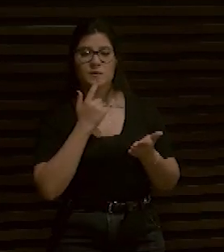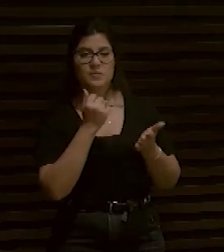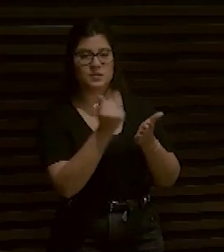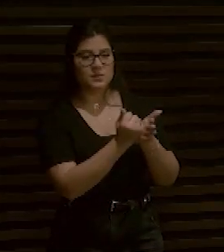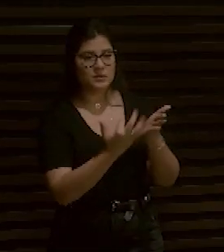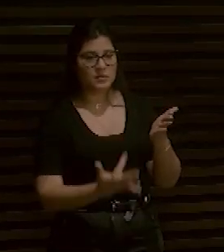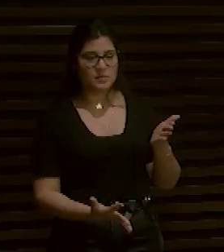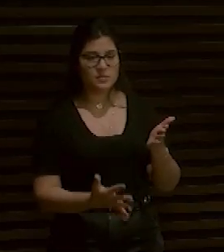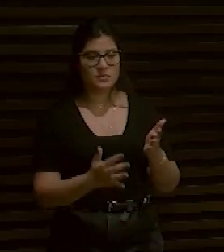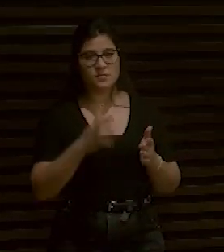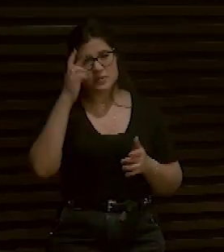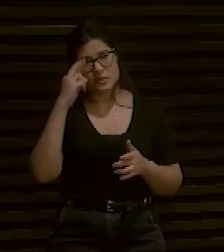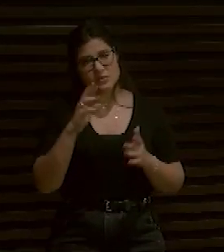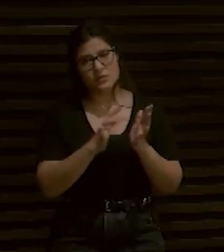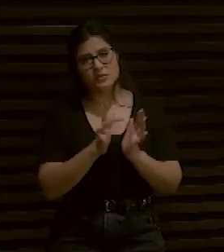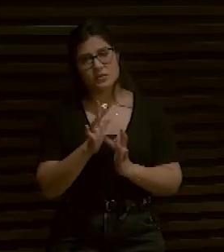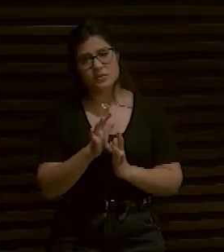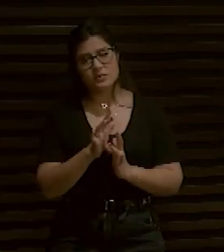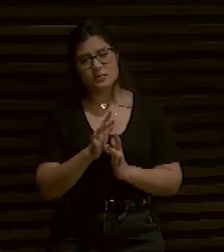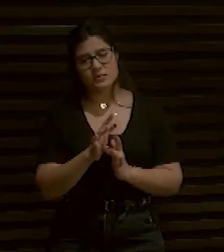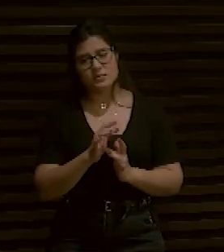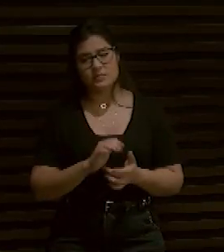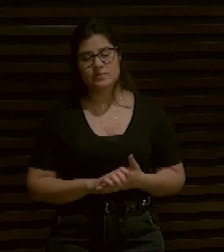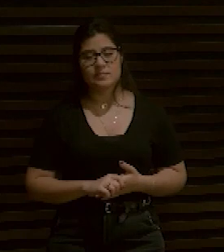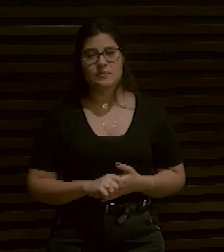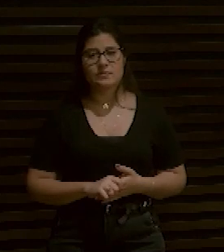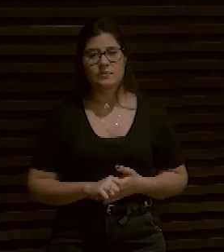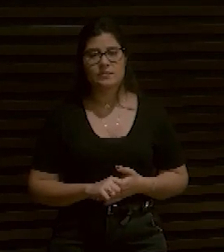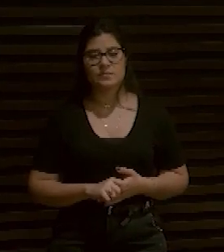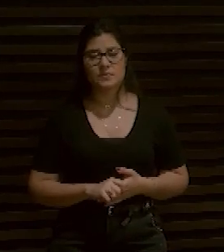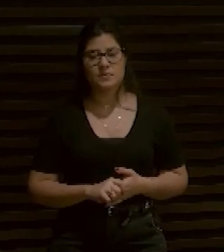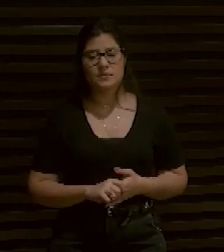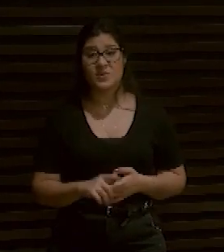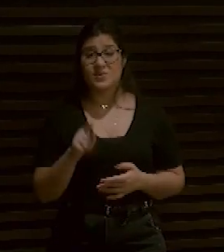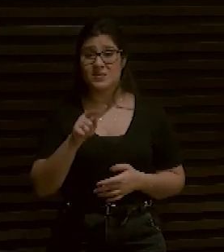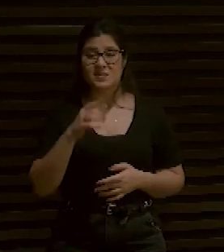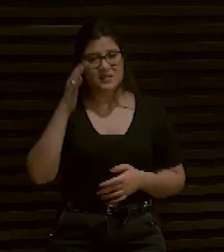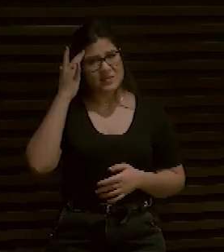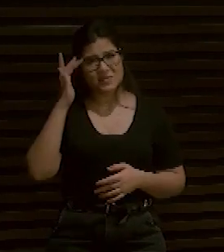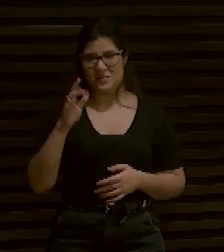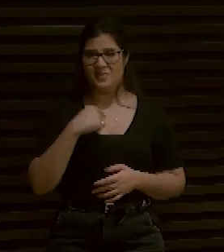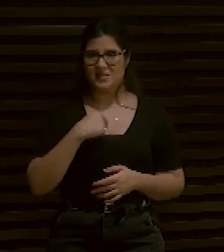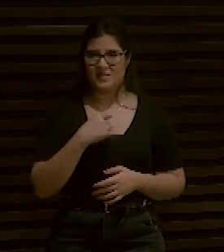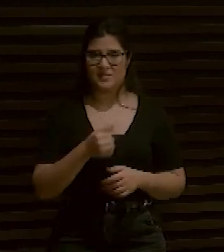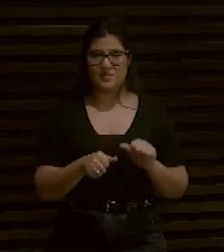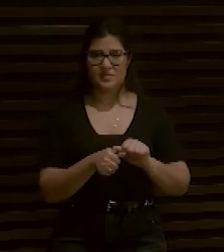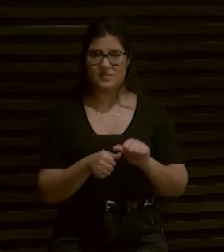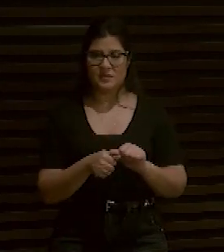Mas você deve estar pensando, não, Guilherme, você não sabe o que eu fiz. Oh, meu irmão, você não sabe o que eu fiz.